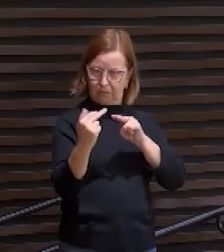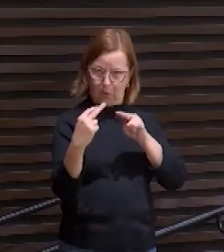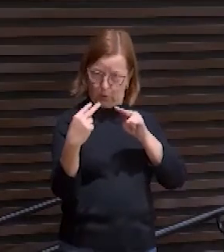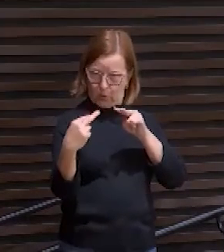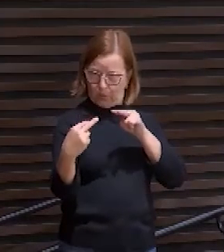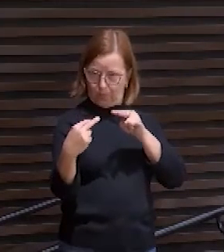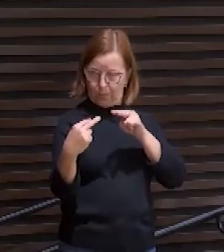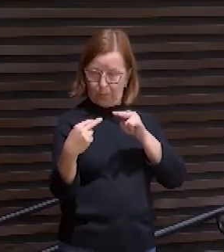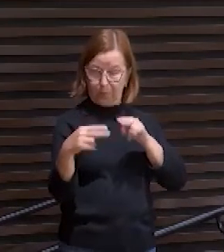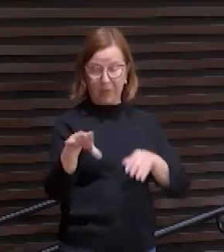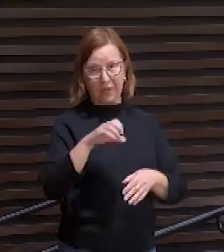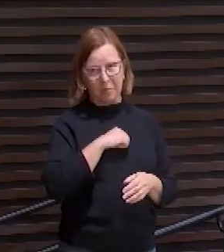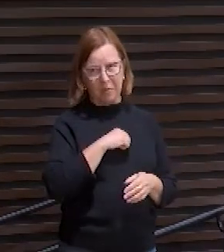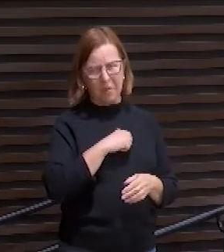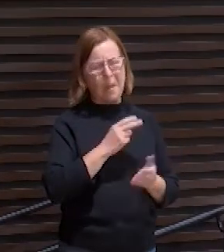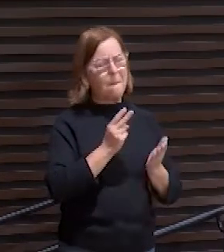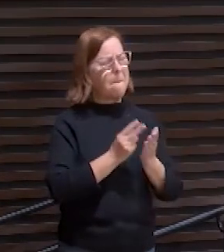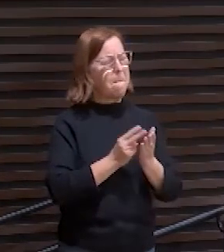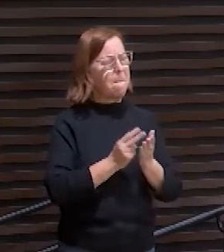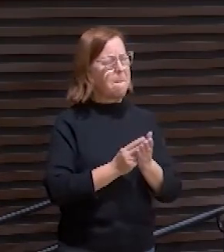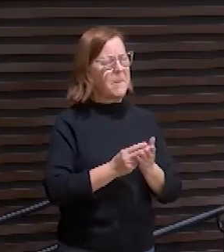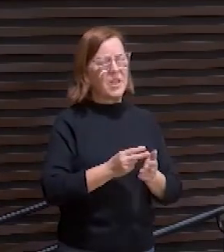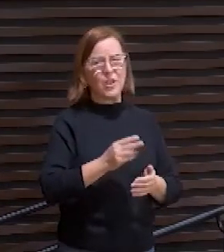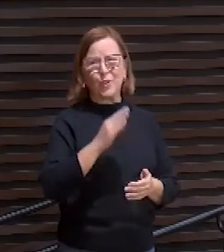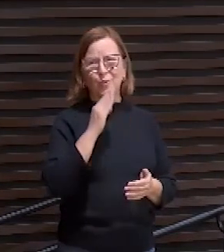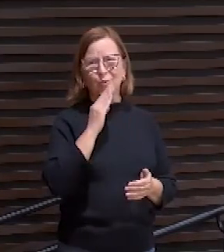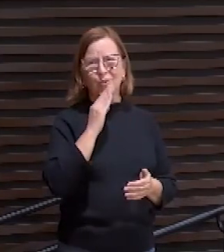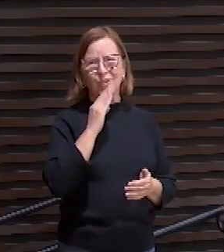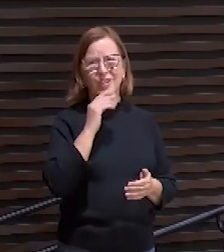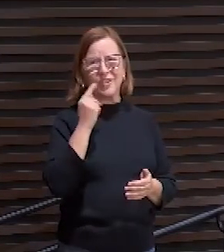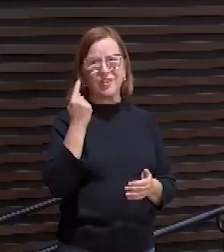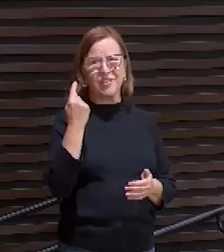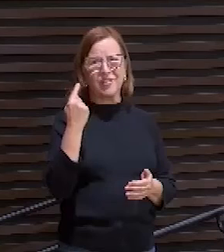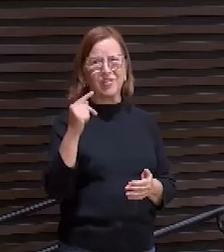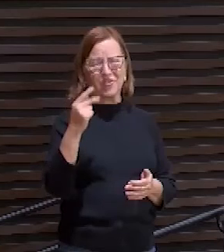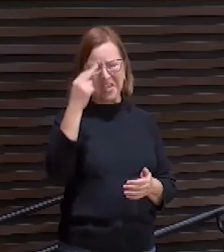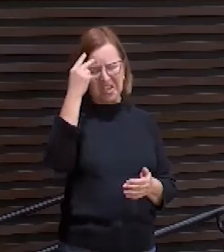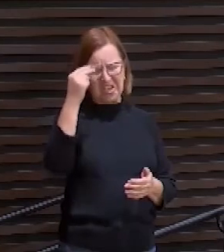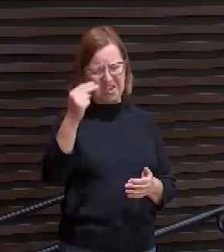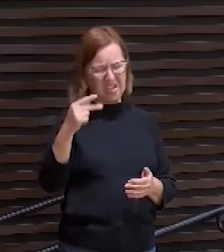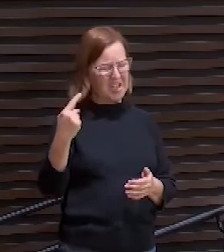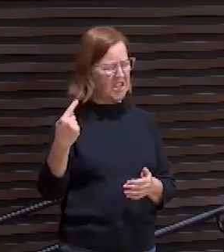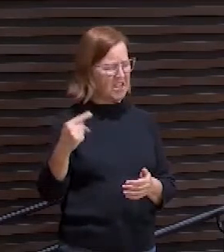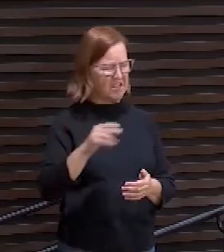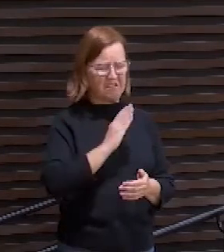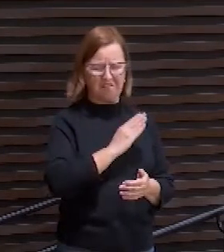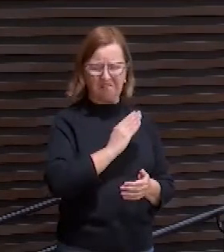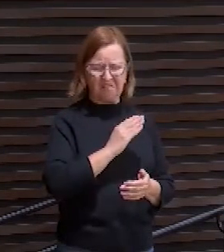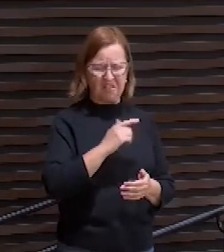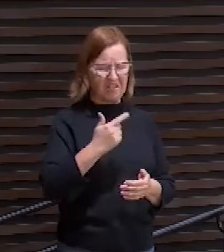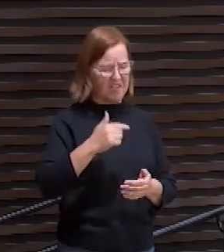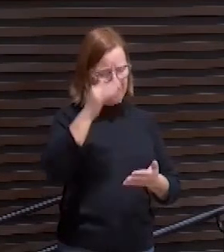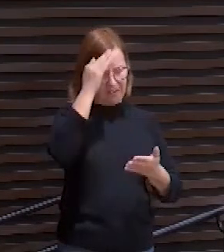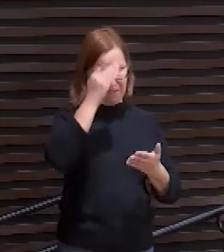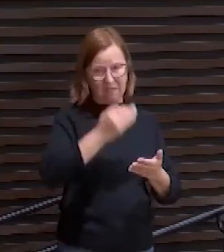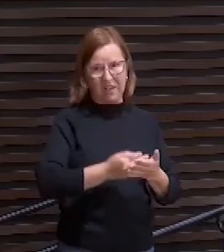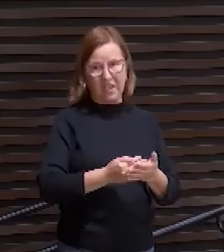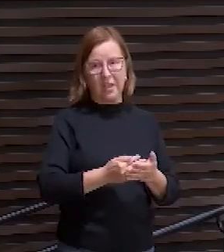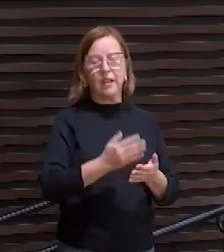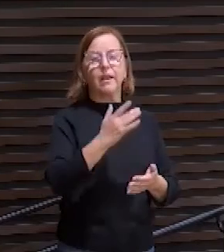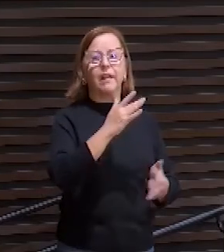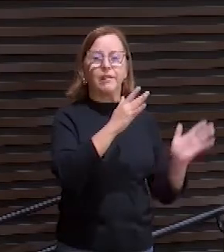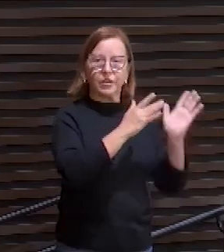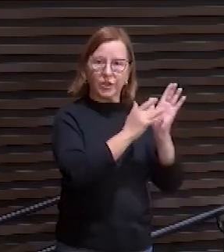conhecendo toda a história daquele jovem, mesmo conhecendo o coração incrédulo, ele o amou.